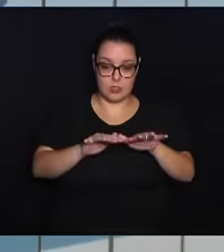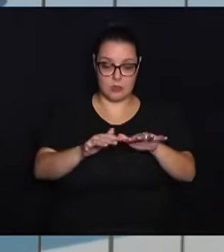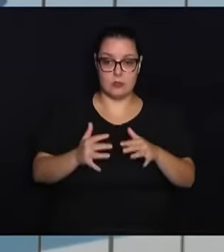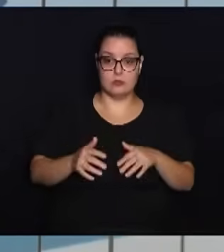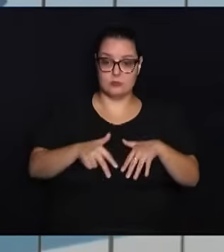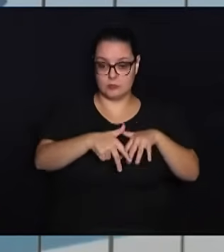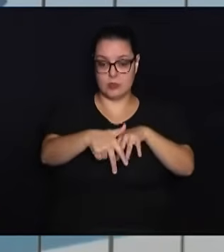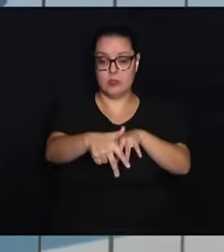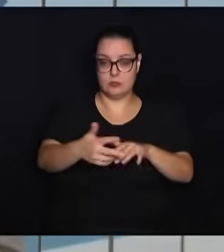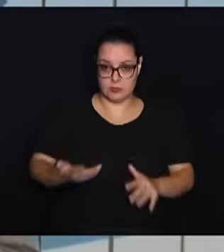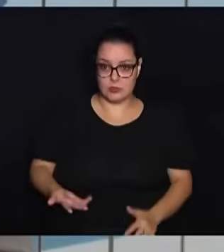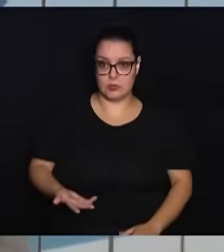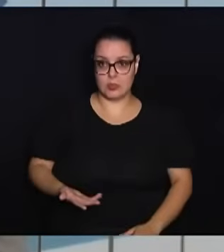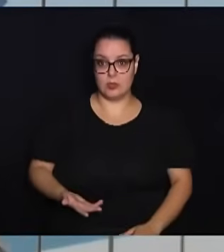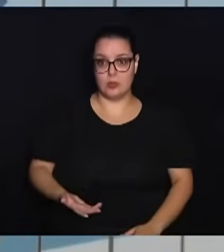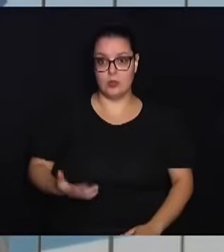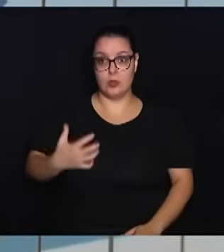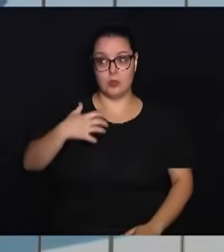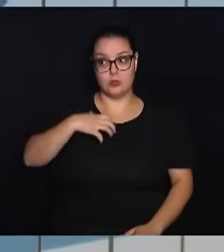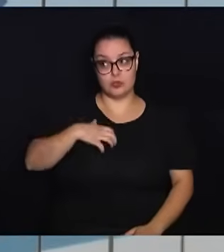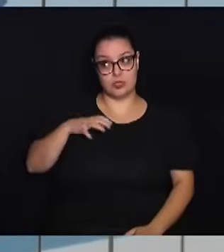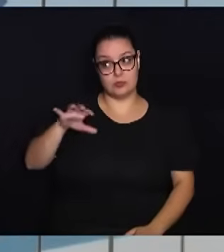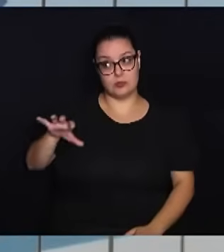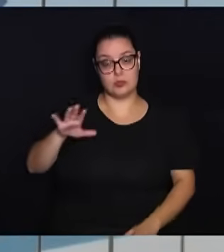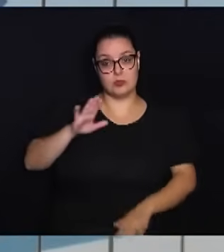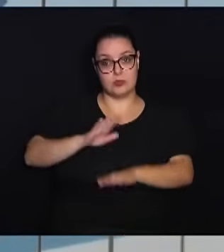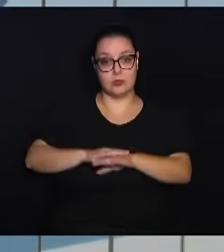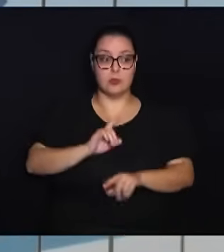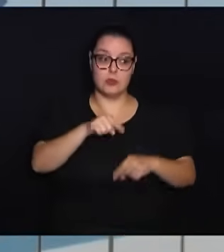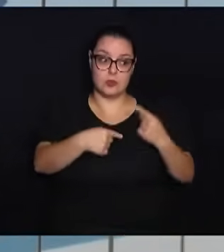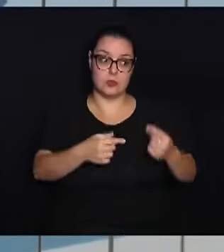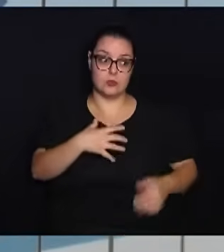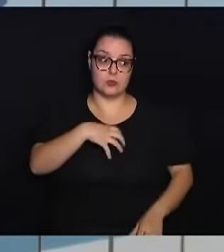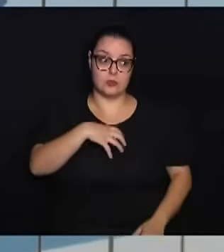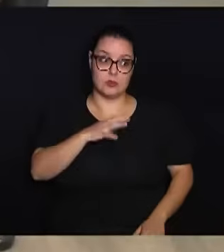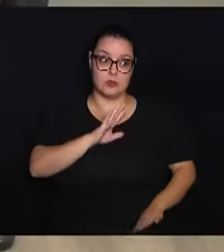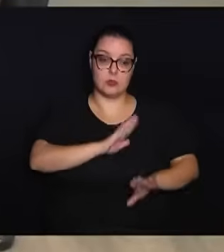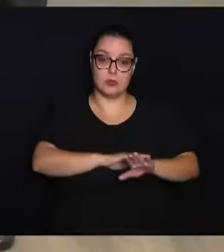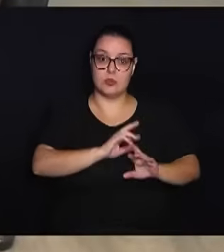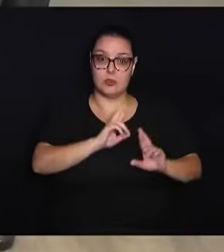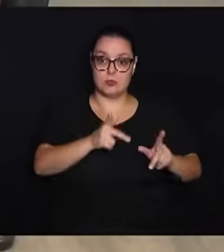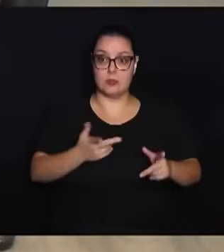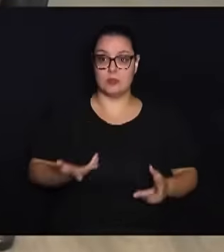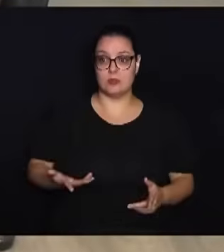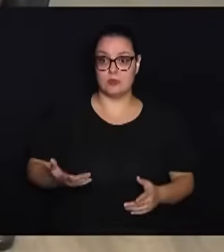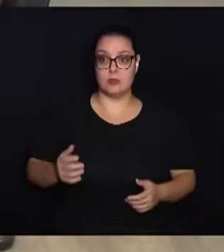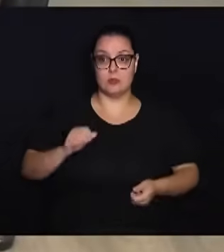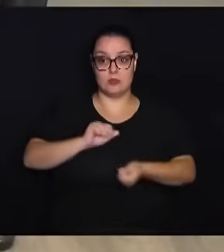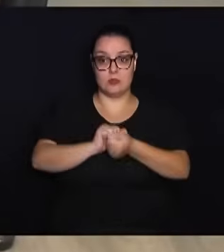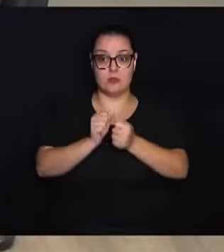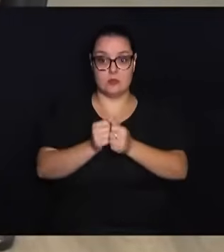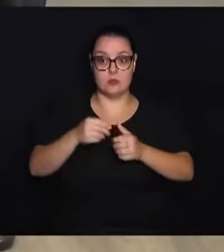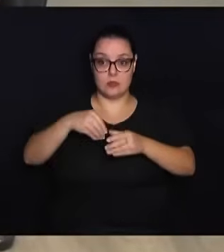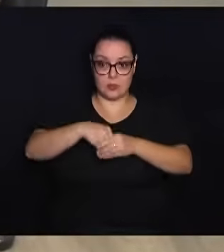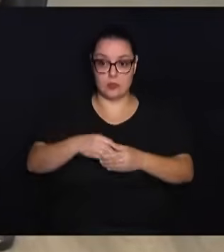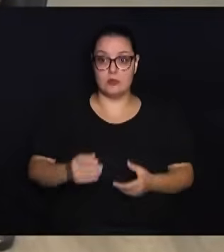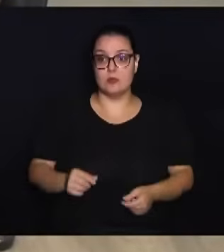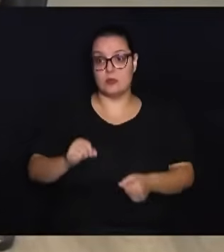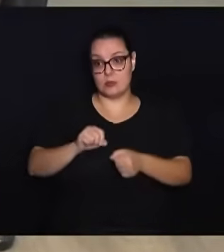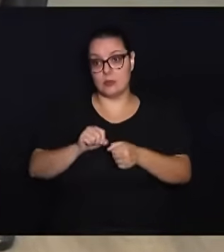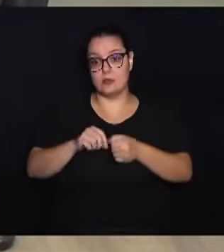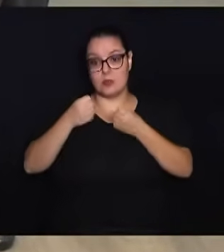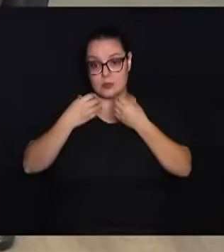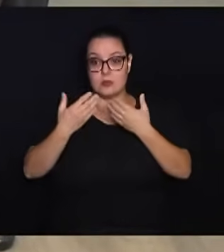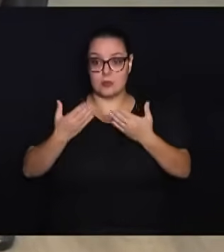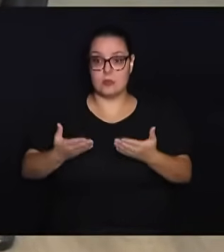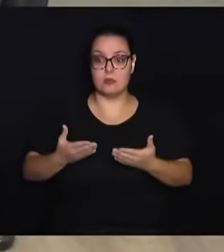a maneira que funciona para um, para o outro vai funcionar diferente, né? Exatamente. Você se encaixar, você habituar aquilo que faça bem para você,